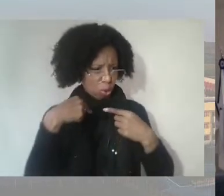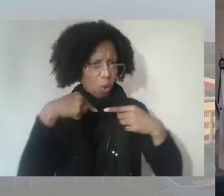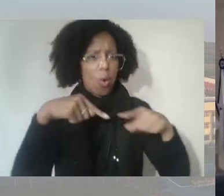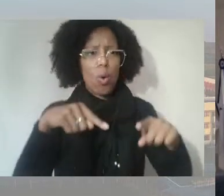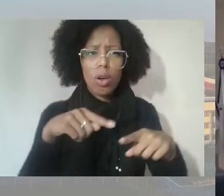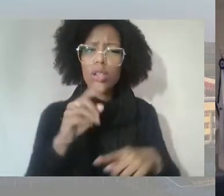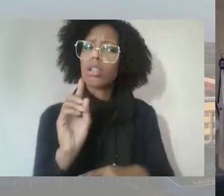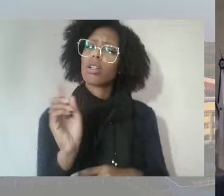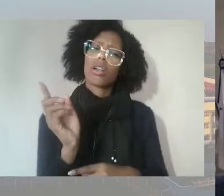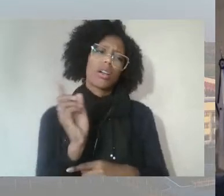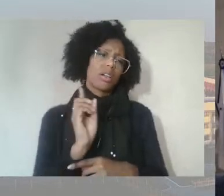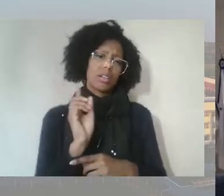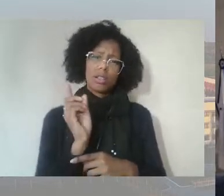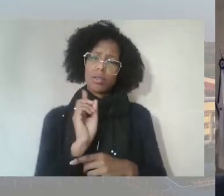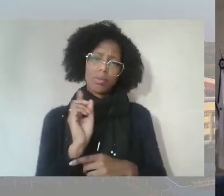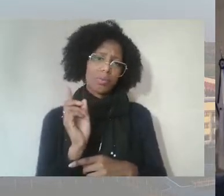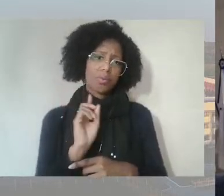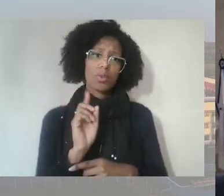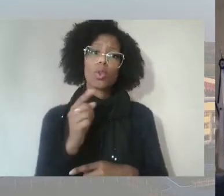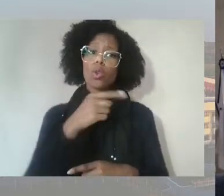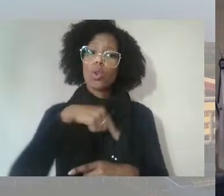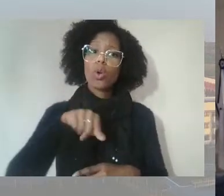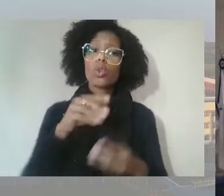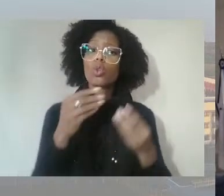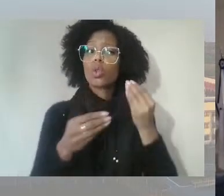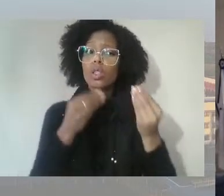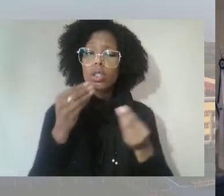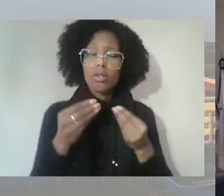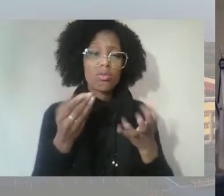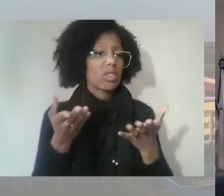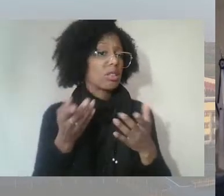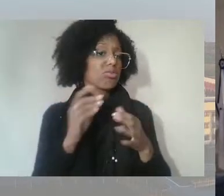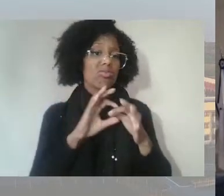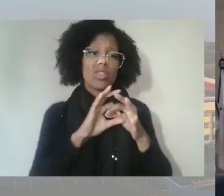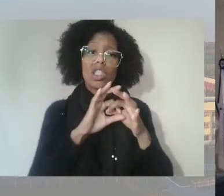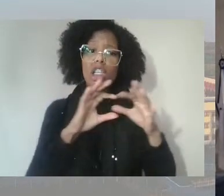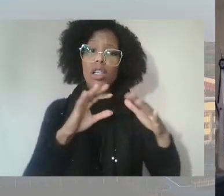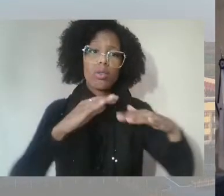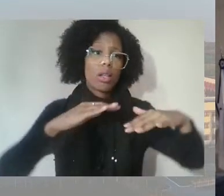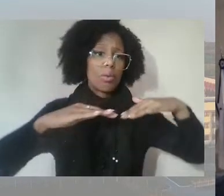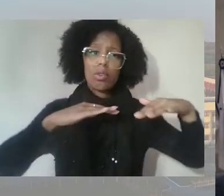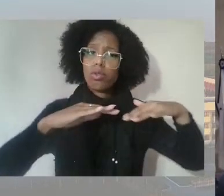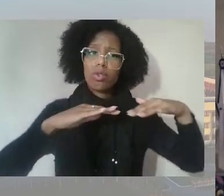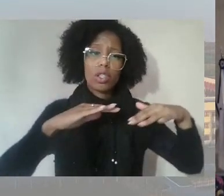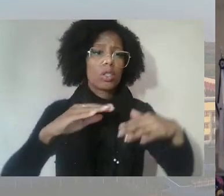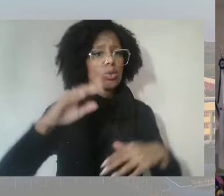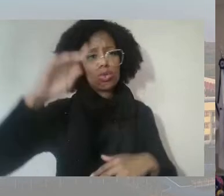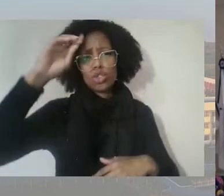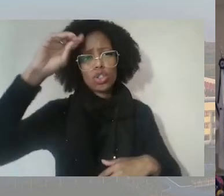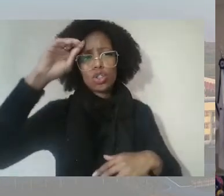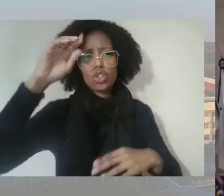Nós estamos fazendo um exercício de livre manifestação de um grupo que no dia a dia luta